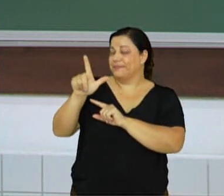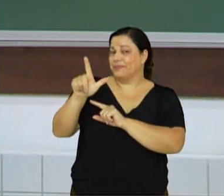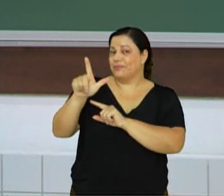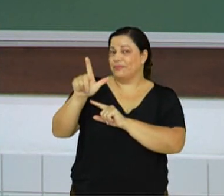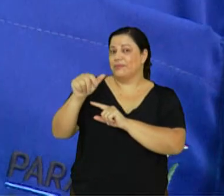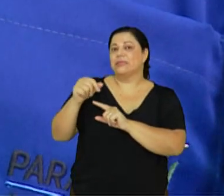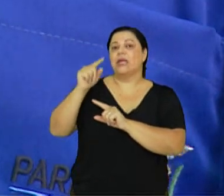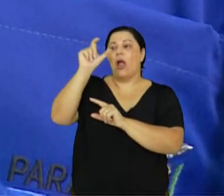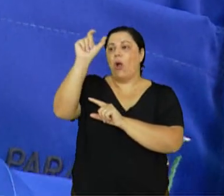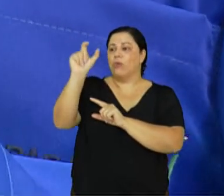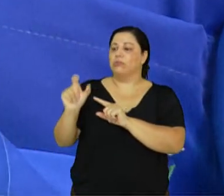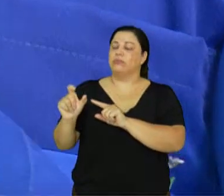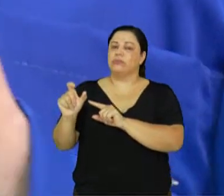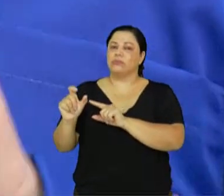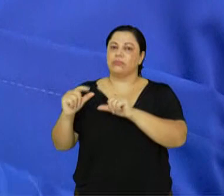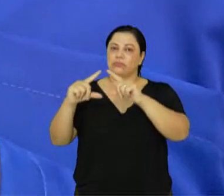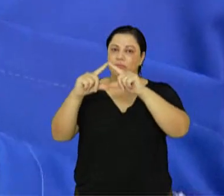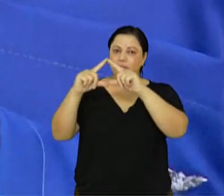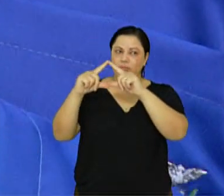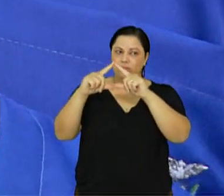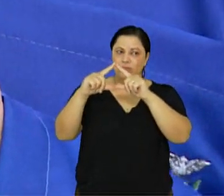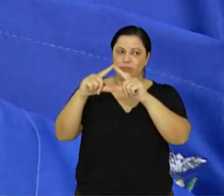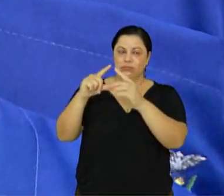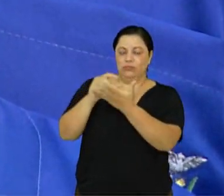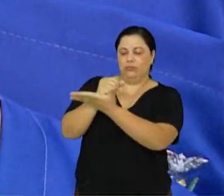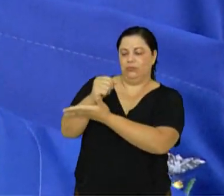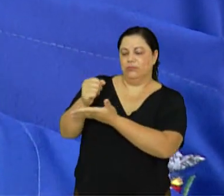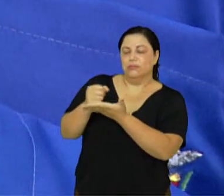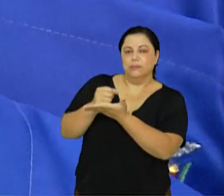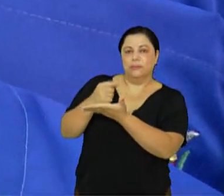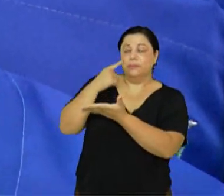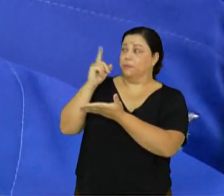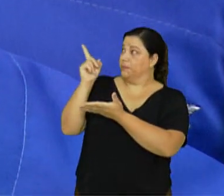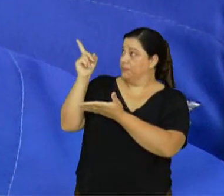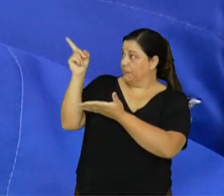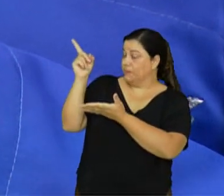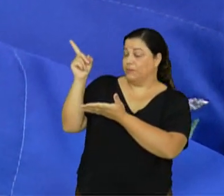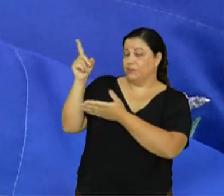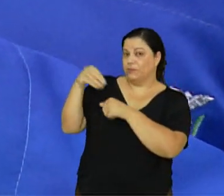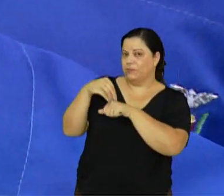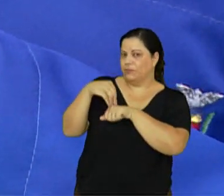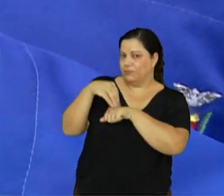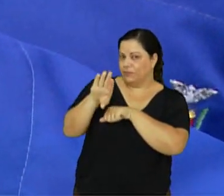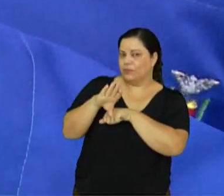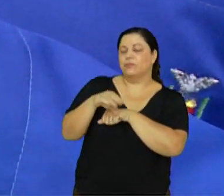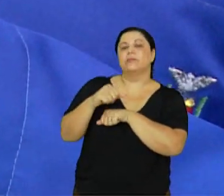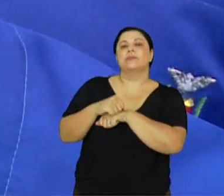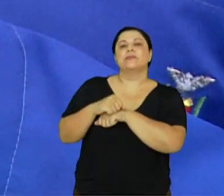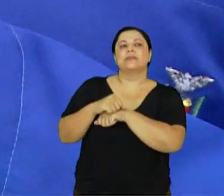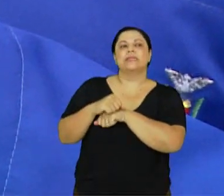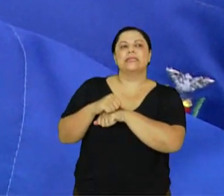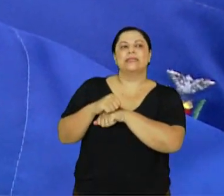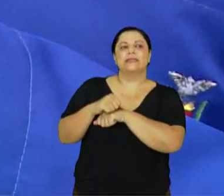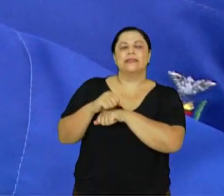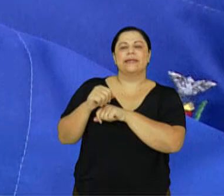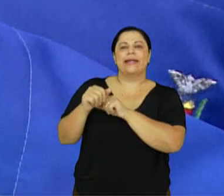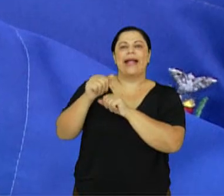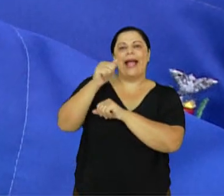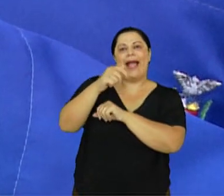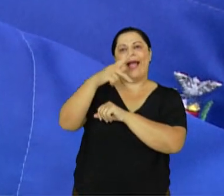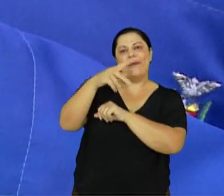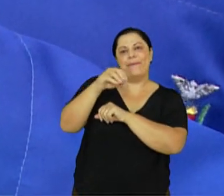da pirâmide. E aqui embaixo, que eu já vou dar a dica para a próxima questão que a gente vai falar, que é o apótema